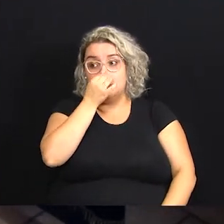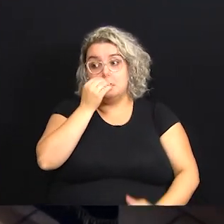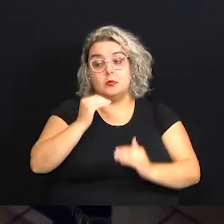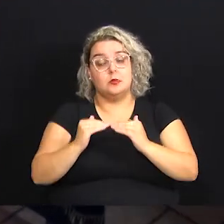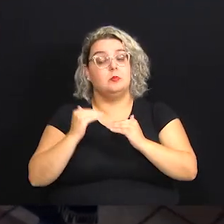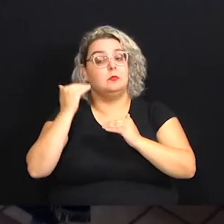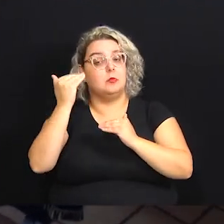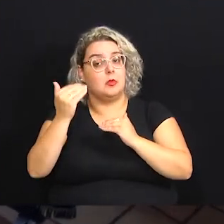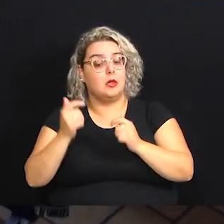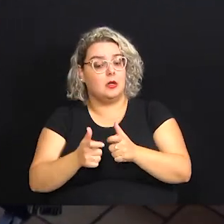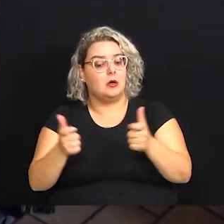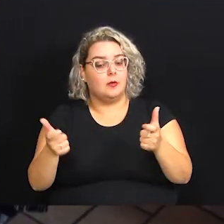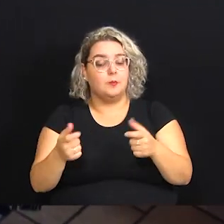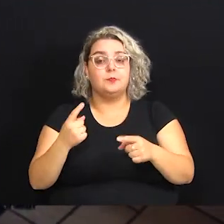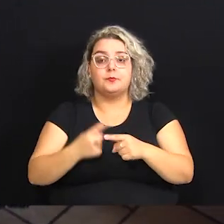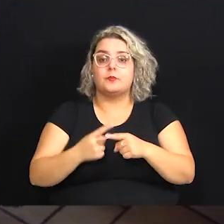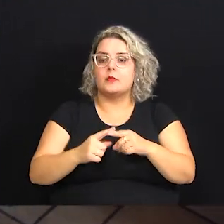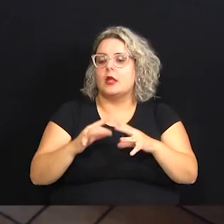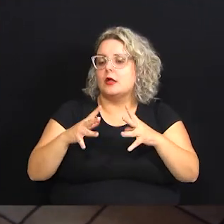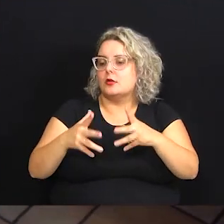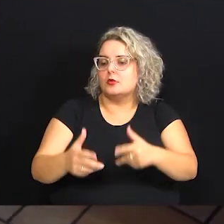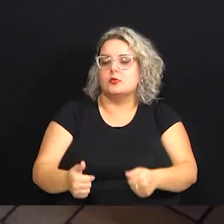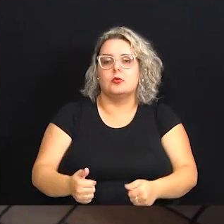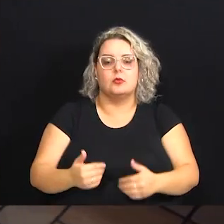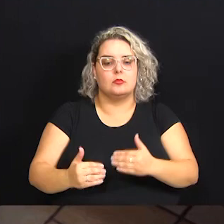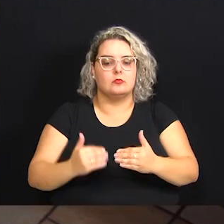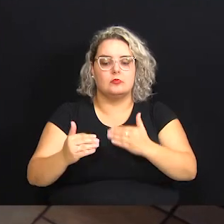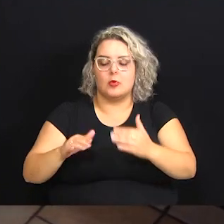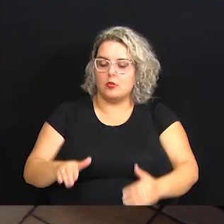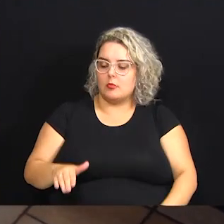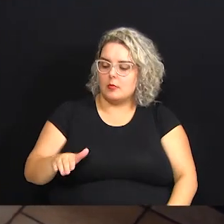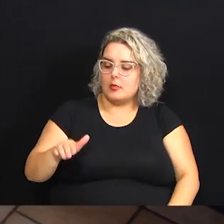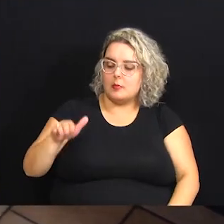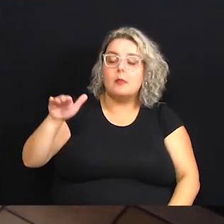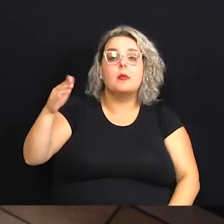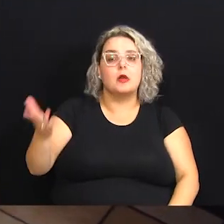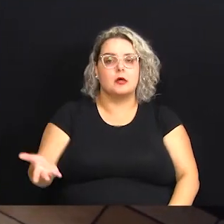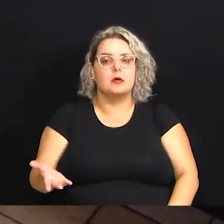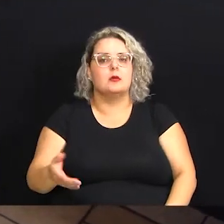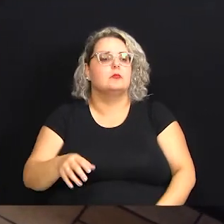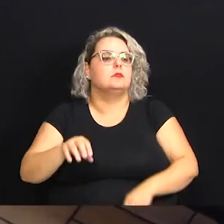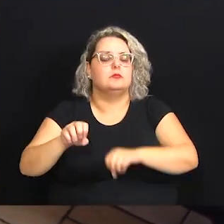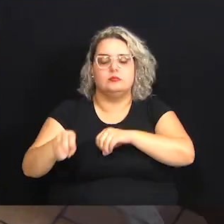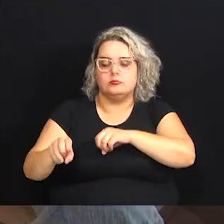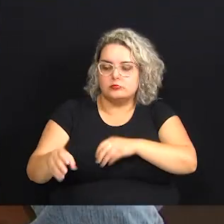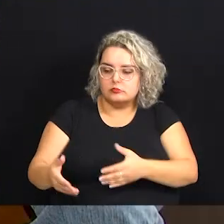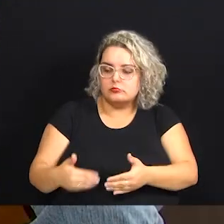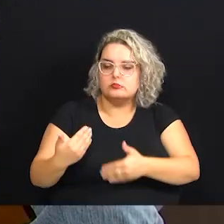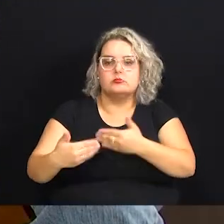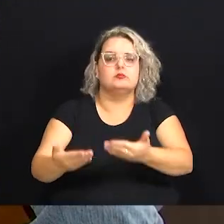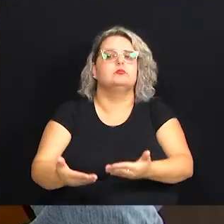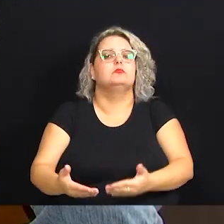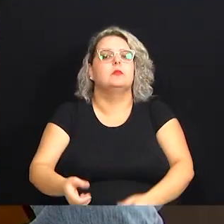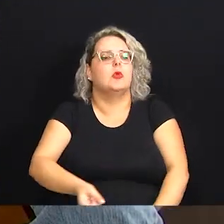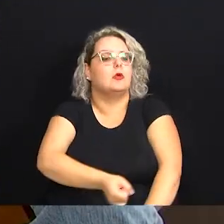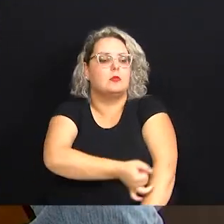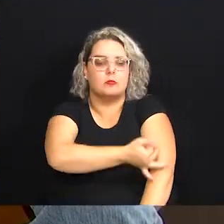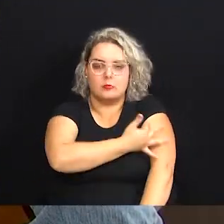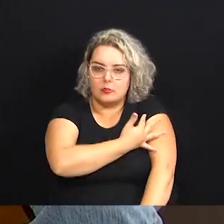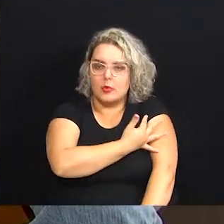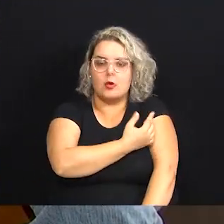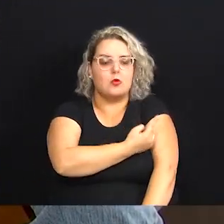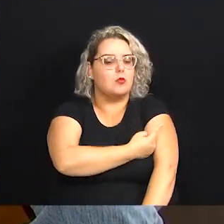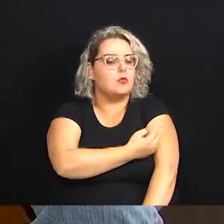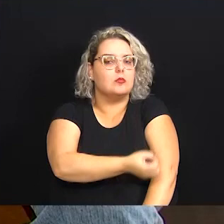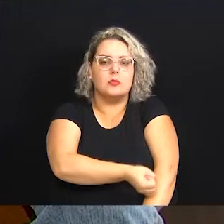substancialmente superior, porque tem todo o período de crescimento dessa criança, do período de educação, vai passar pelo ensino fundamental 1,